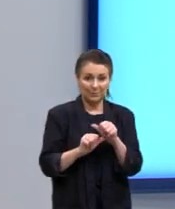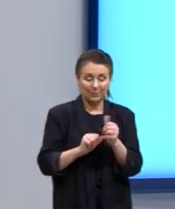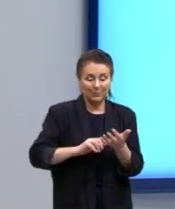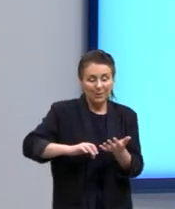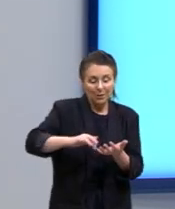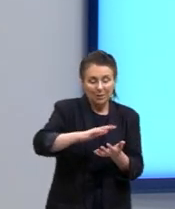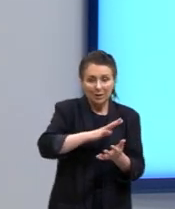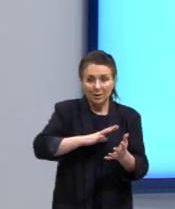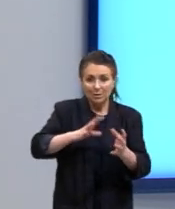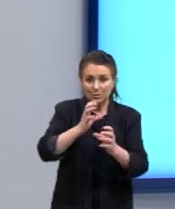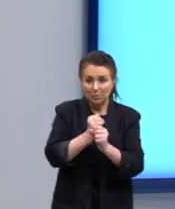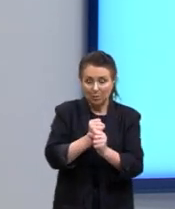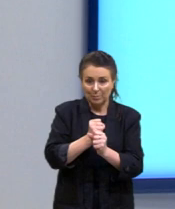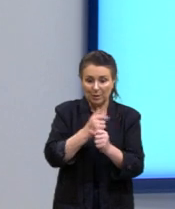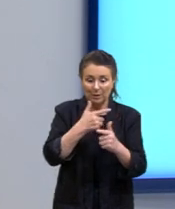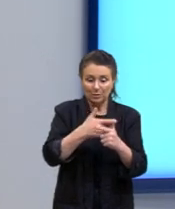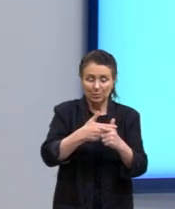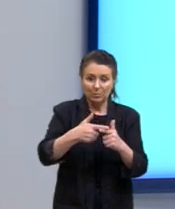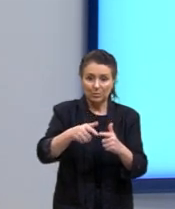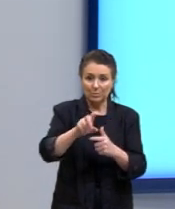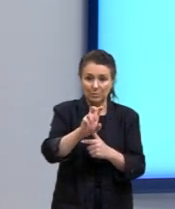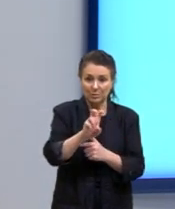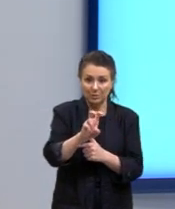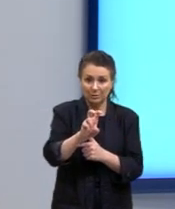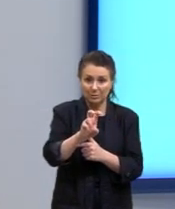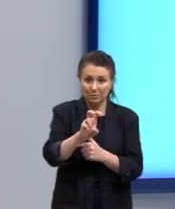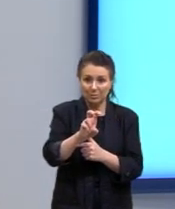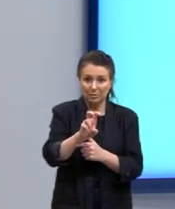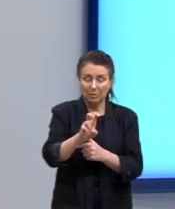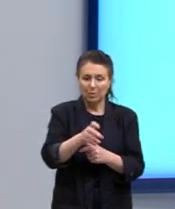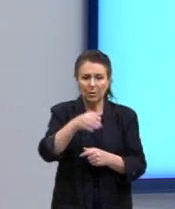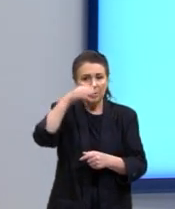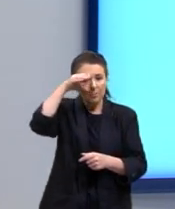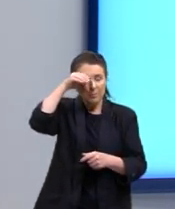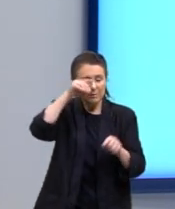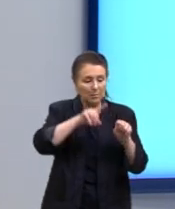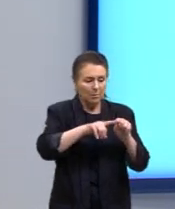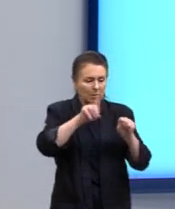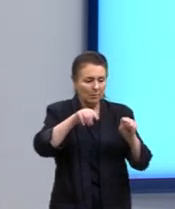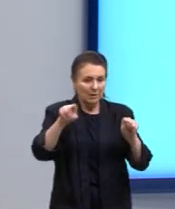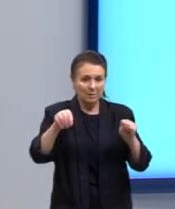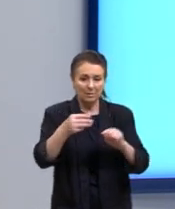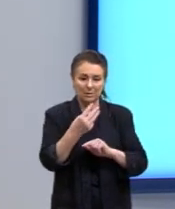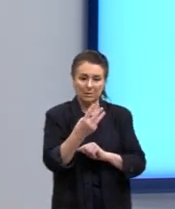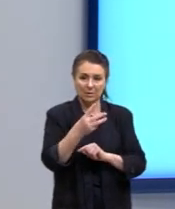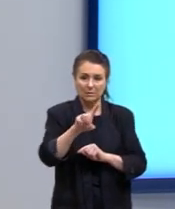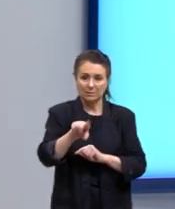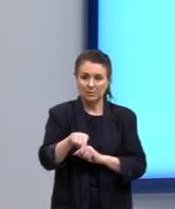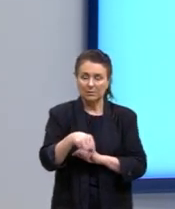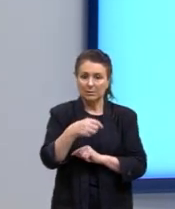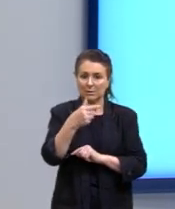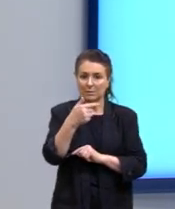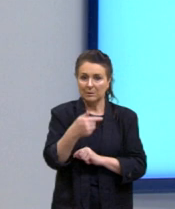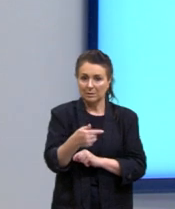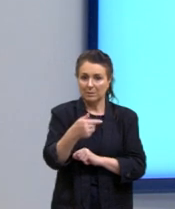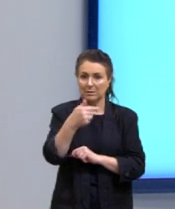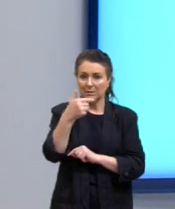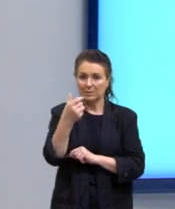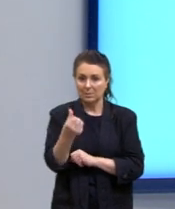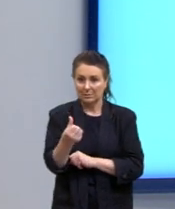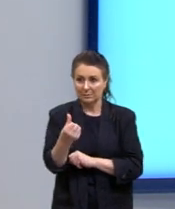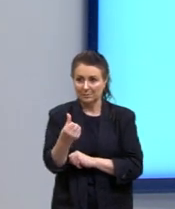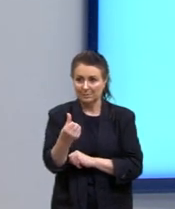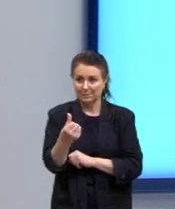essa soma e dividimos por 5 nós temos que a variância é de 3,76